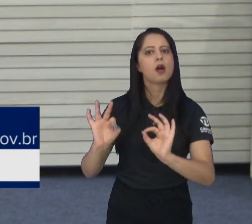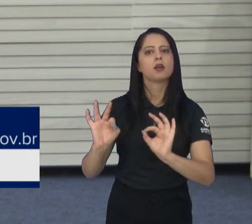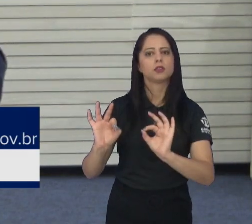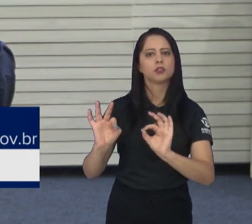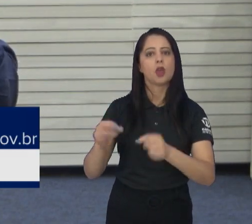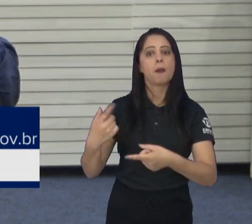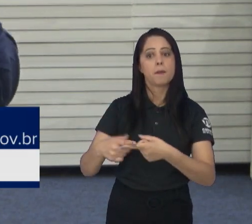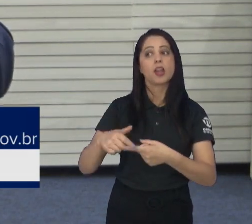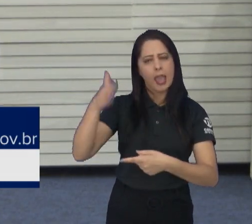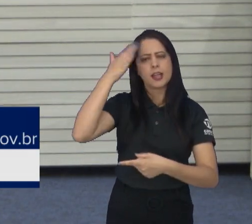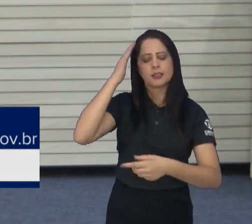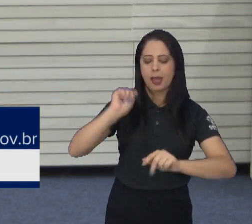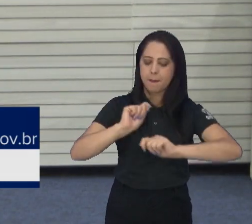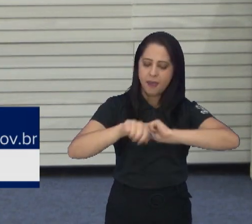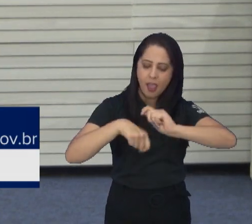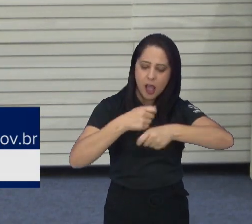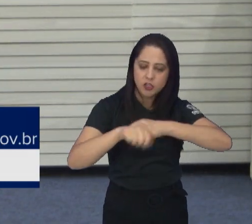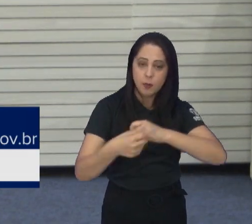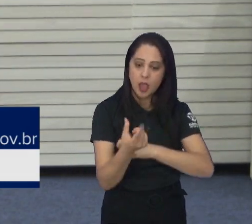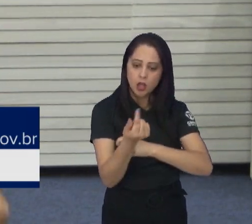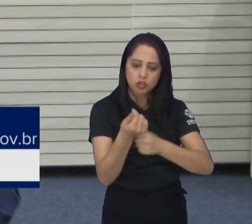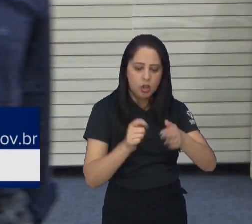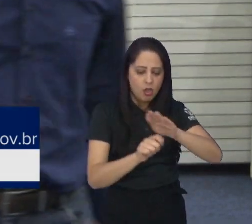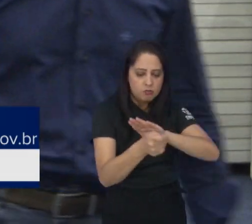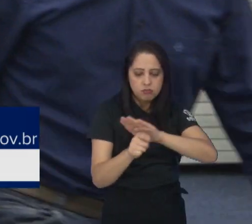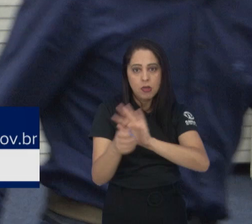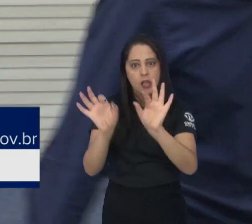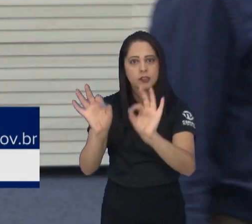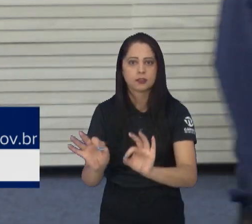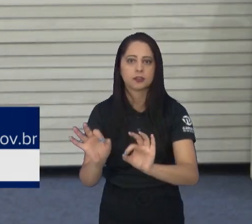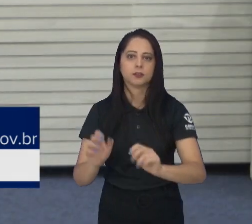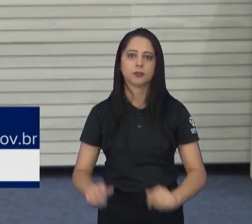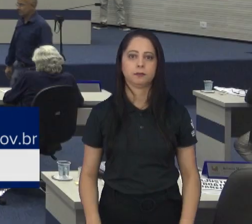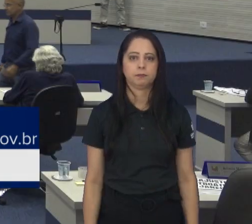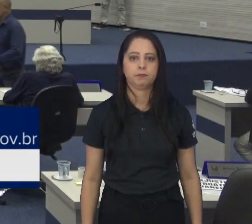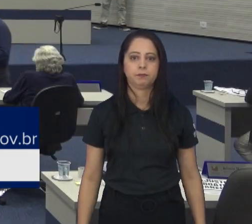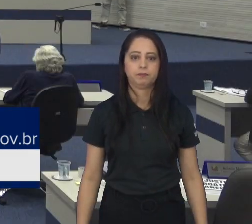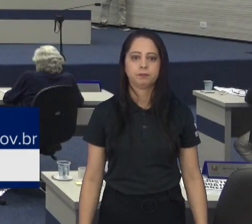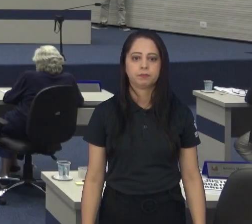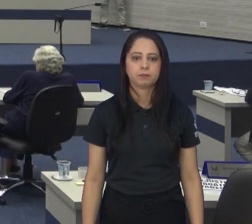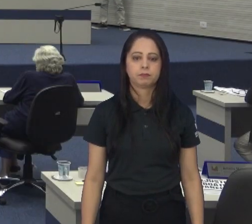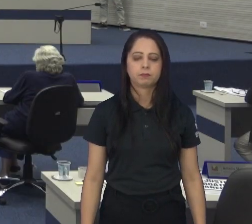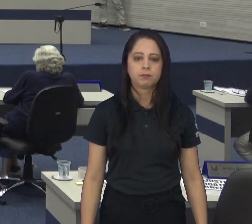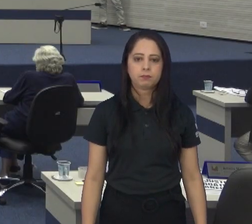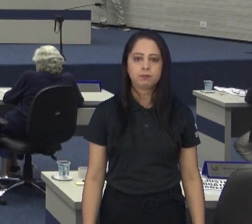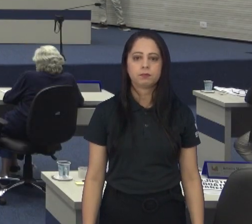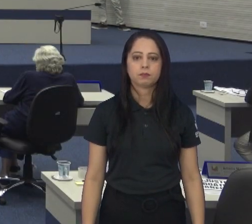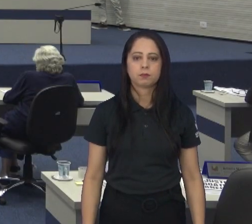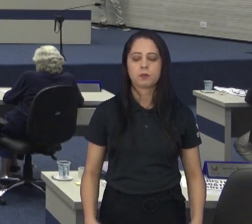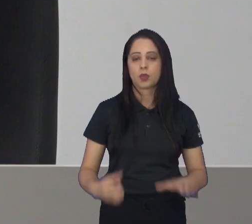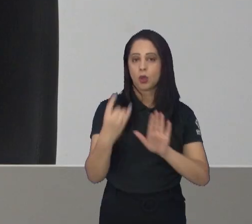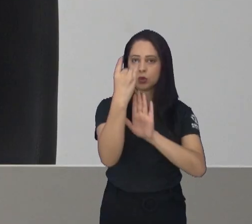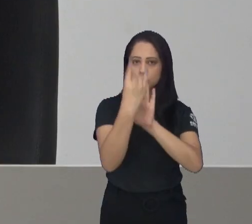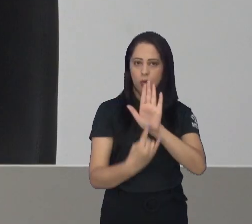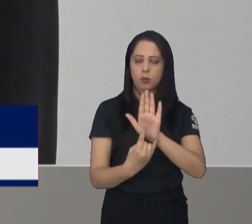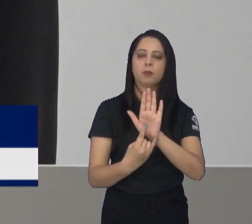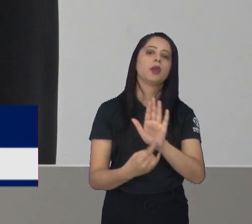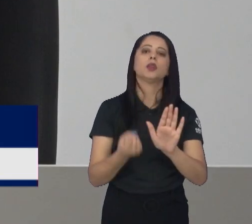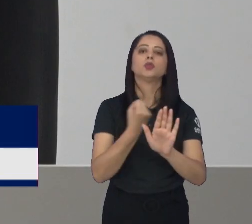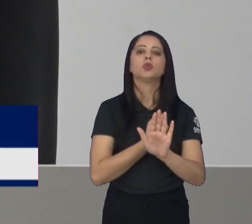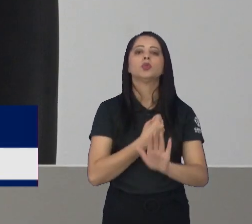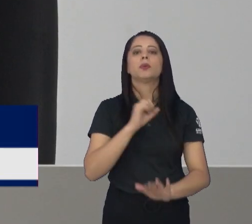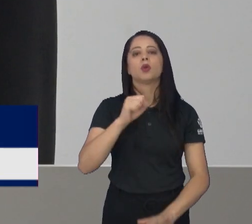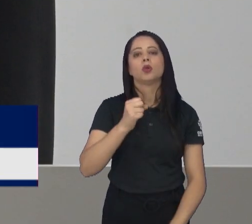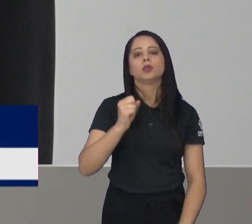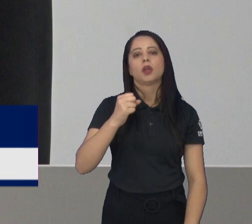saber como gerir o dinheiro público. Em discussão, o processo número